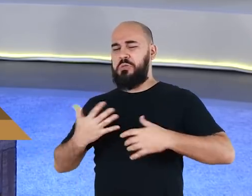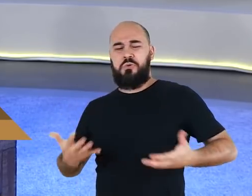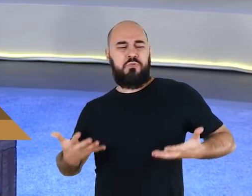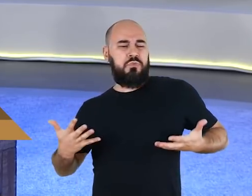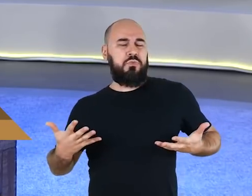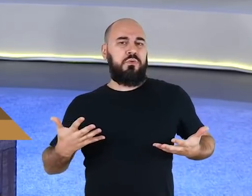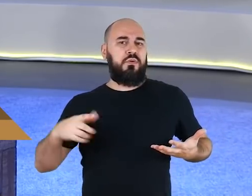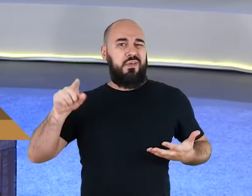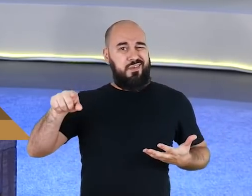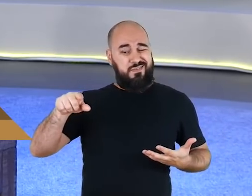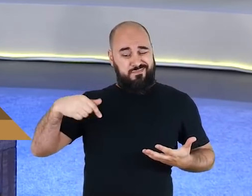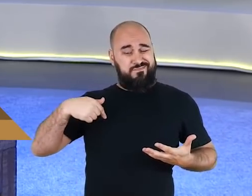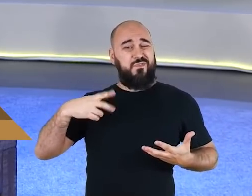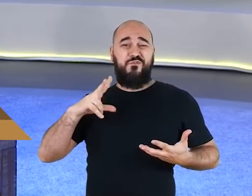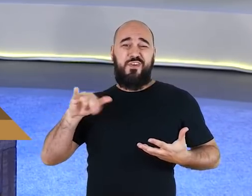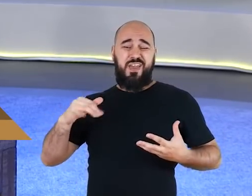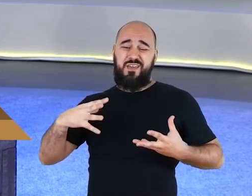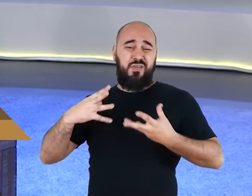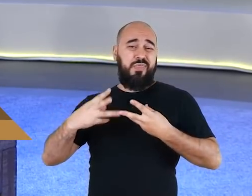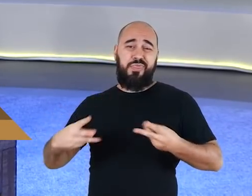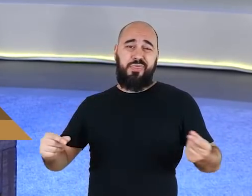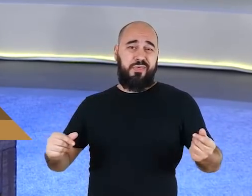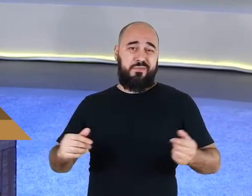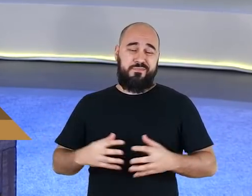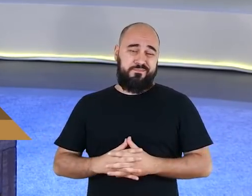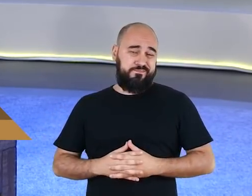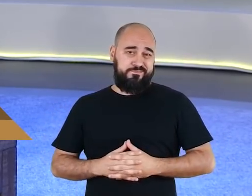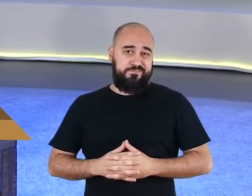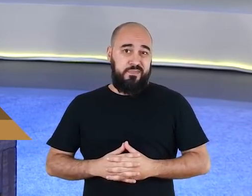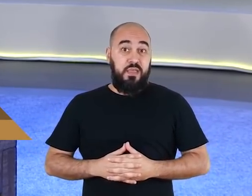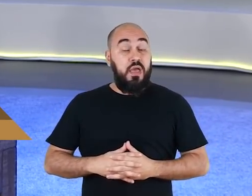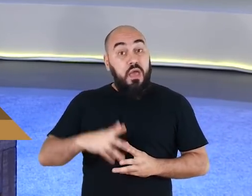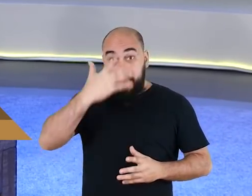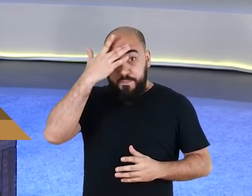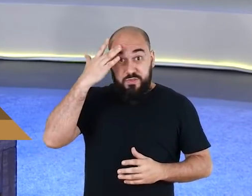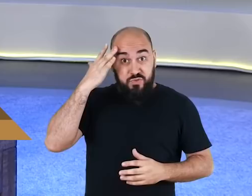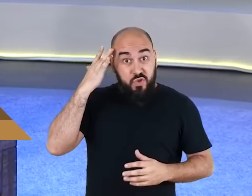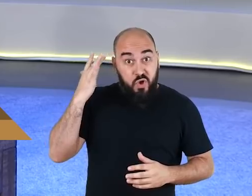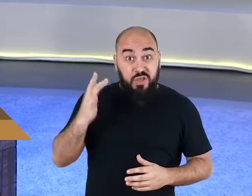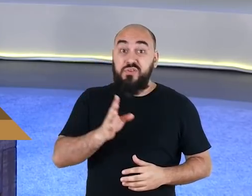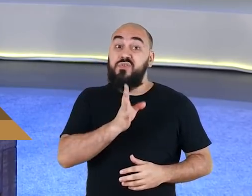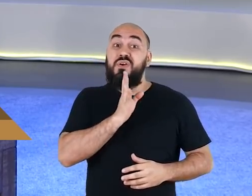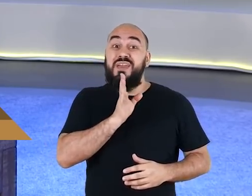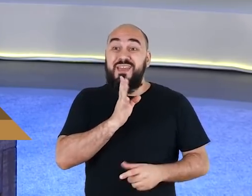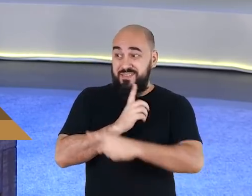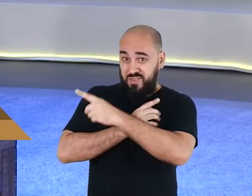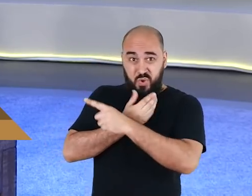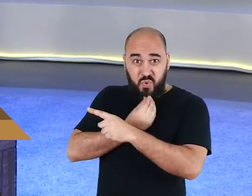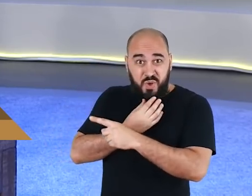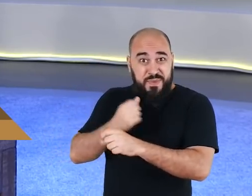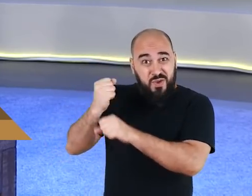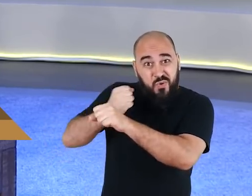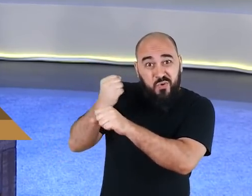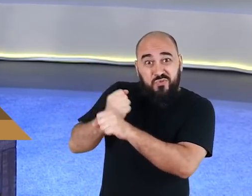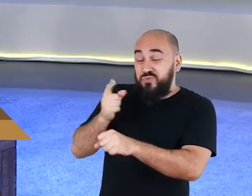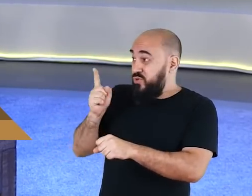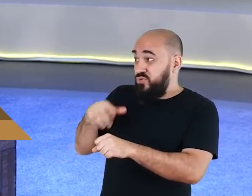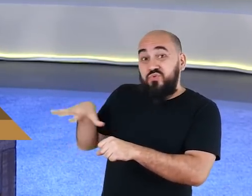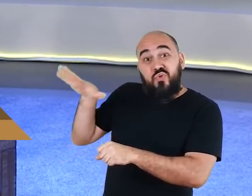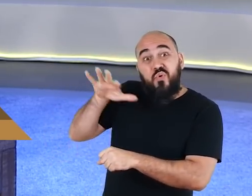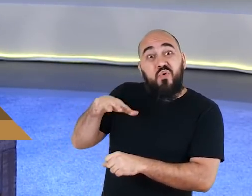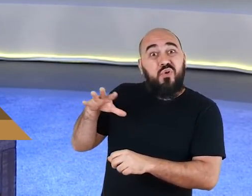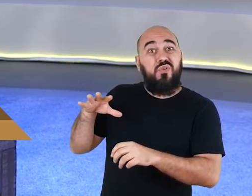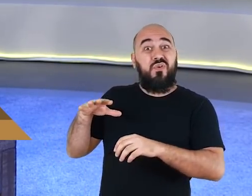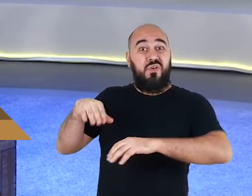de saber que essa glória é passageira. Poucas pessoas conhecem hoje o nome dos arquitetos que montaram a